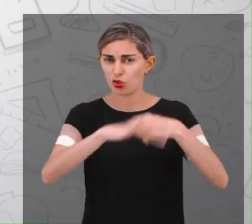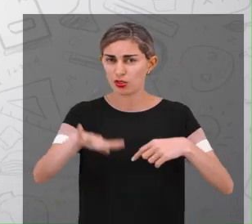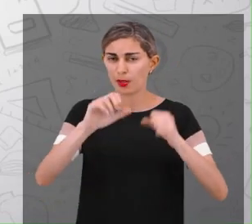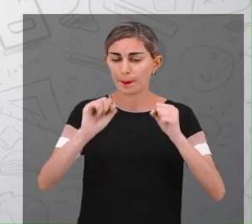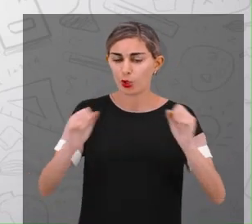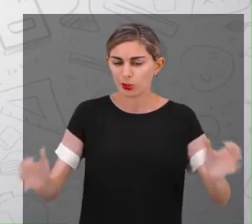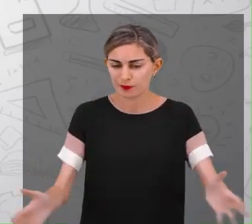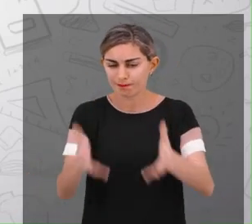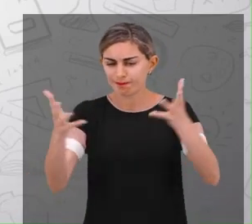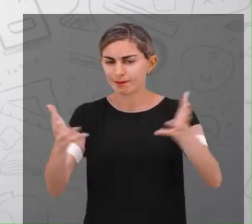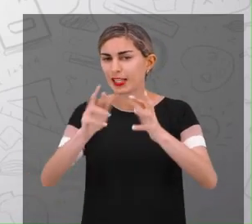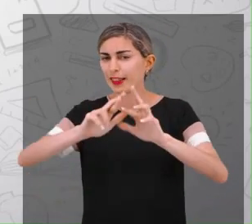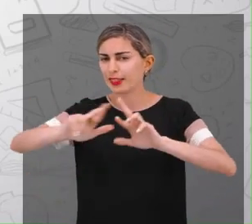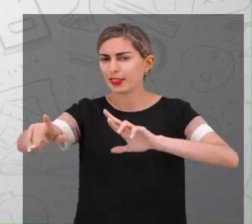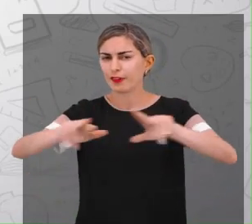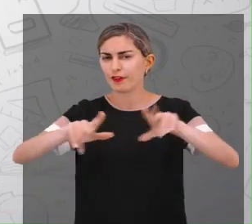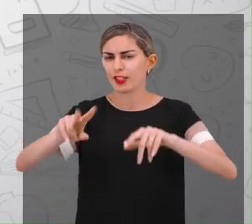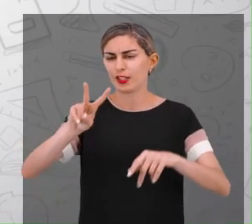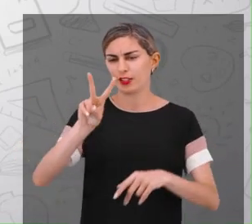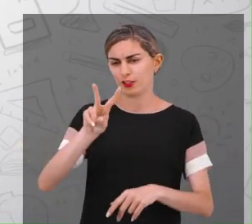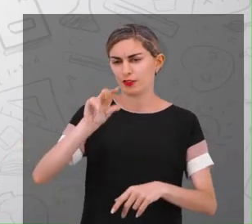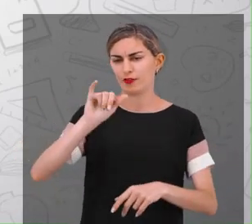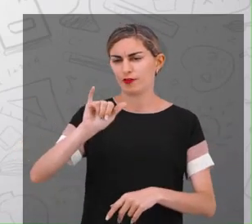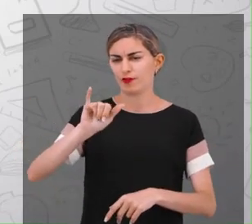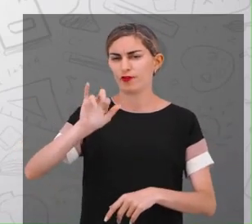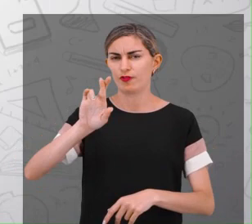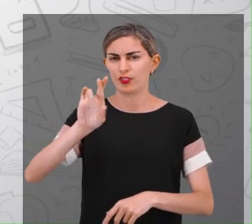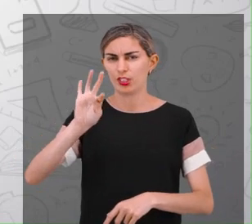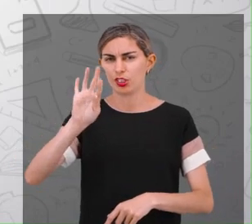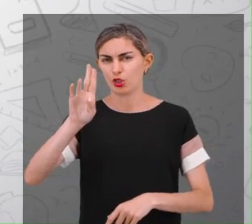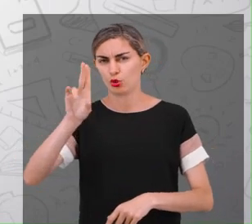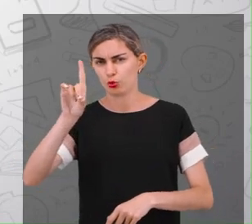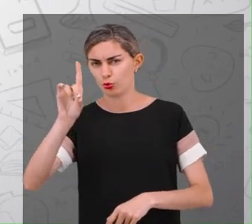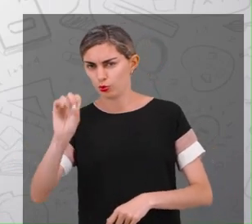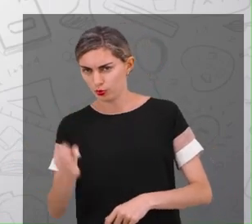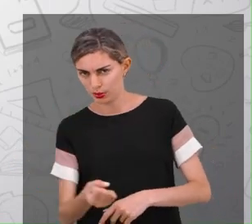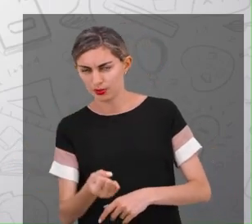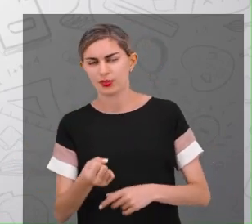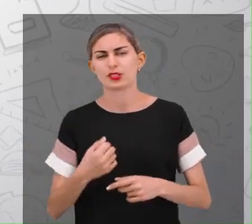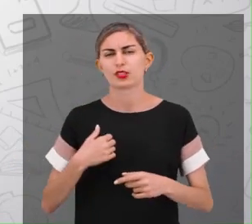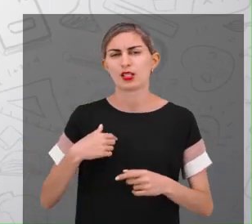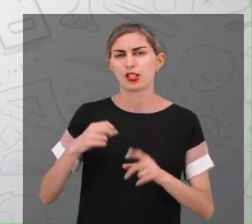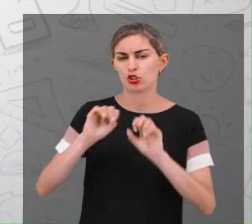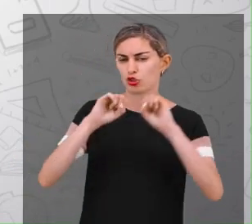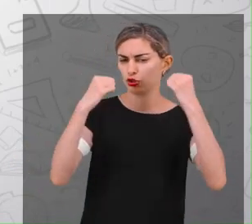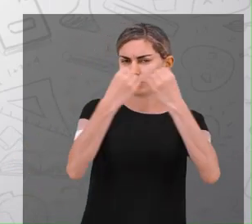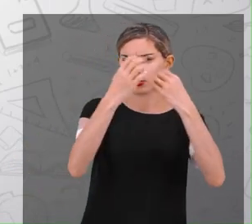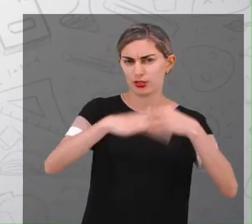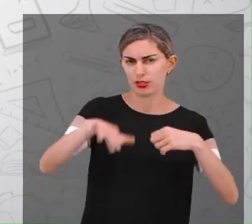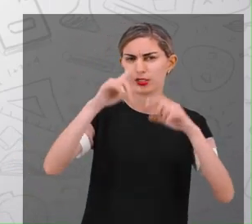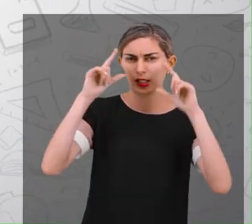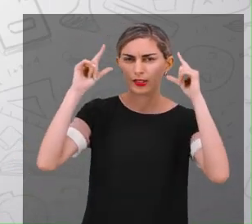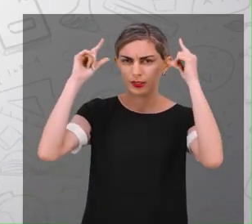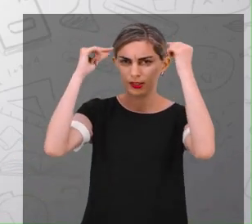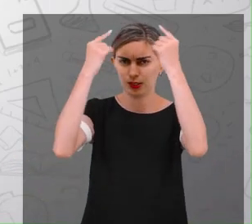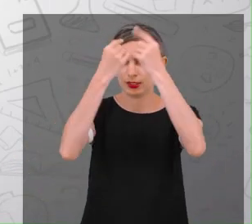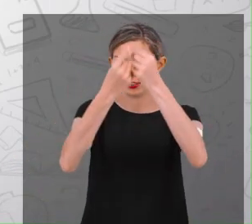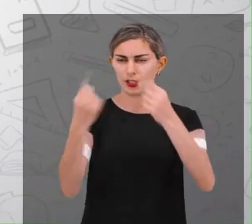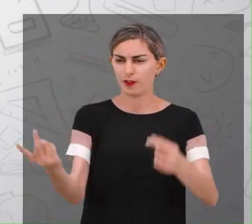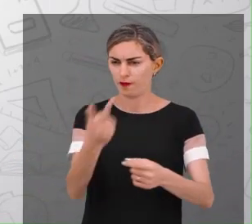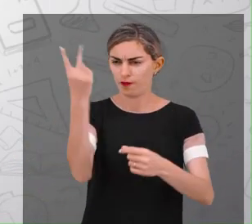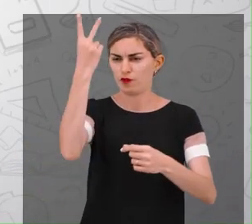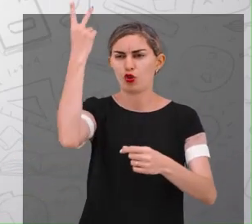diferentes virtudes ao longo dos tempos. A sociedade grega na época de Aristóteles valorizava, por sua vez, o conhecimento,